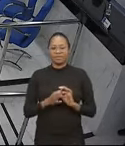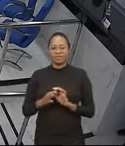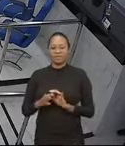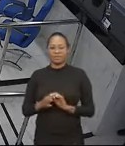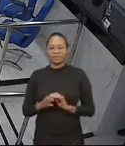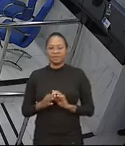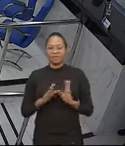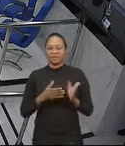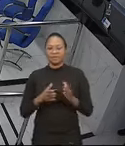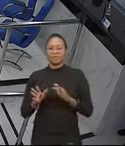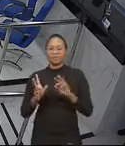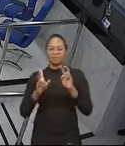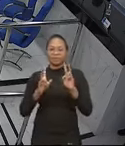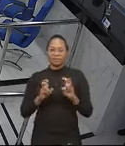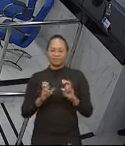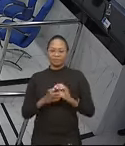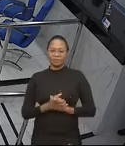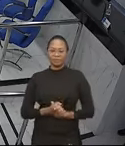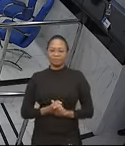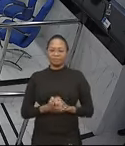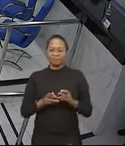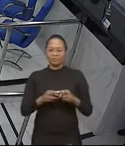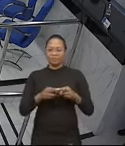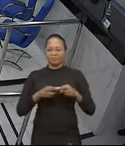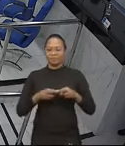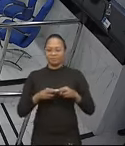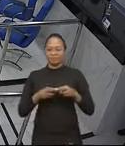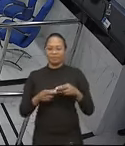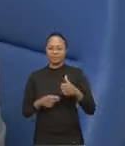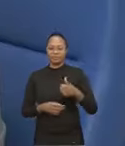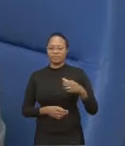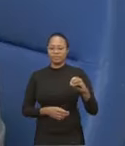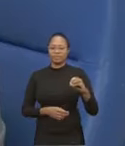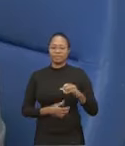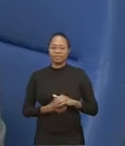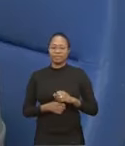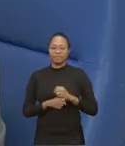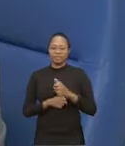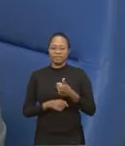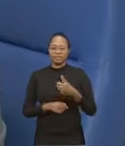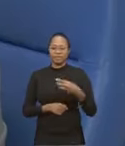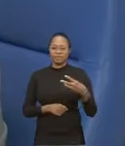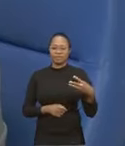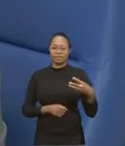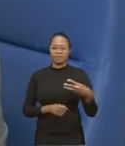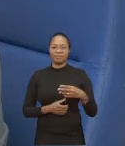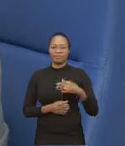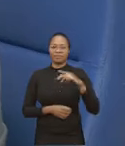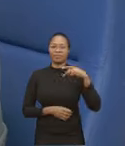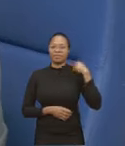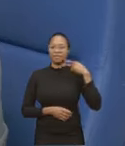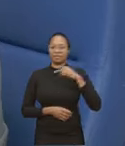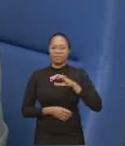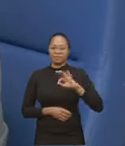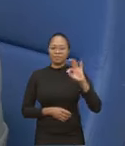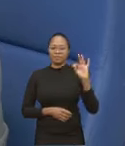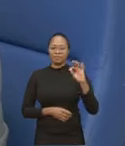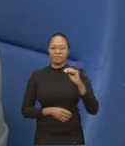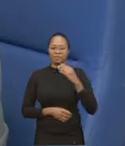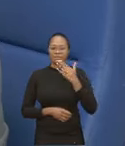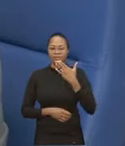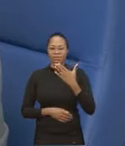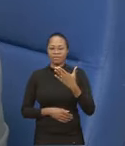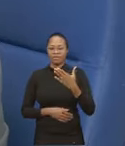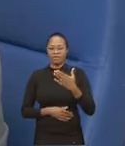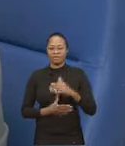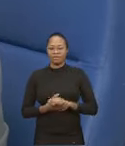unanimidade. Próxima matéria, senhor primeiro secretário. Requerimento de número 010/2023, de autoria do vereador Manuel Filho, requer a realização de